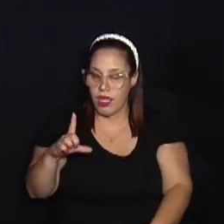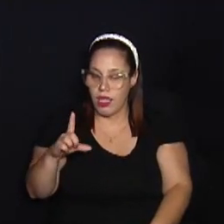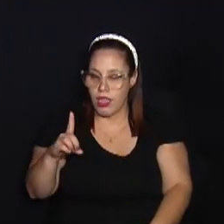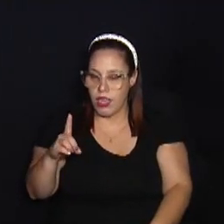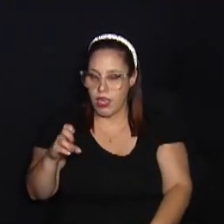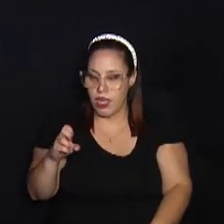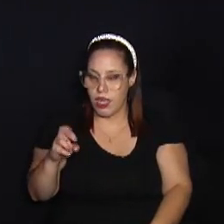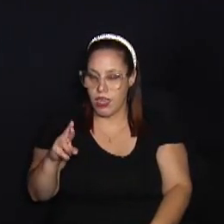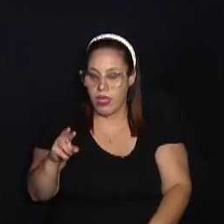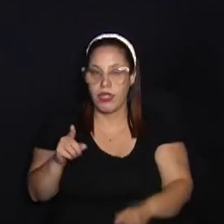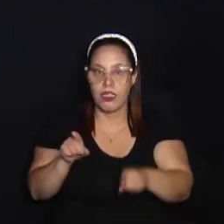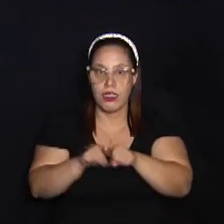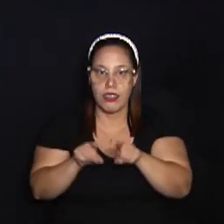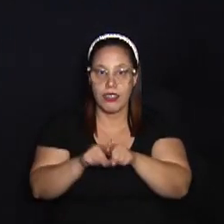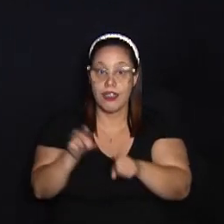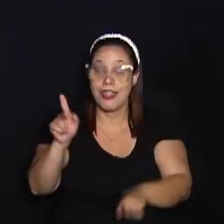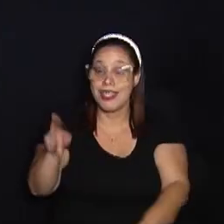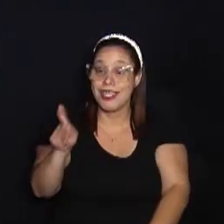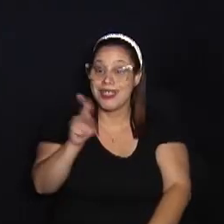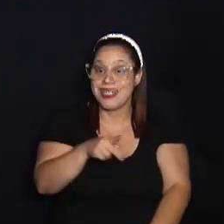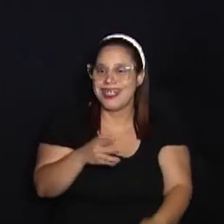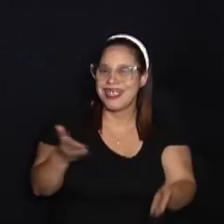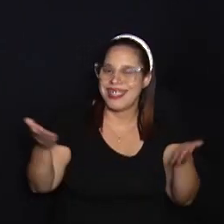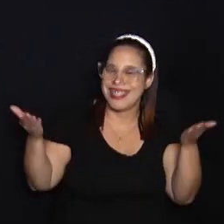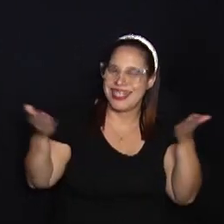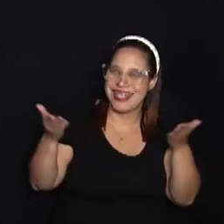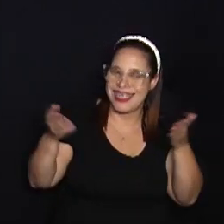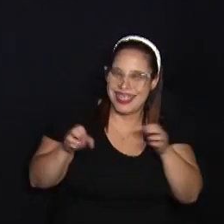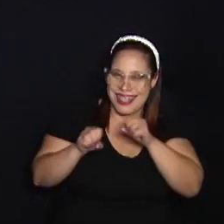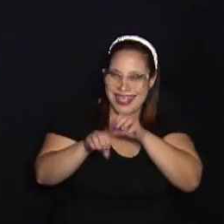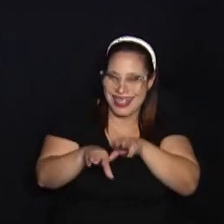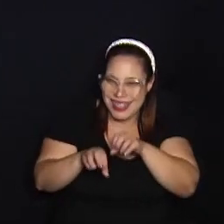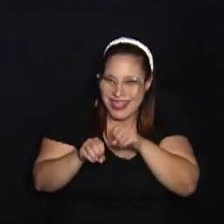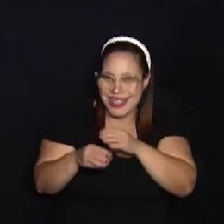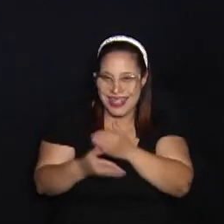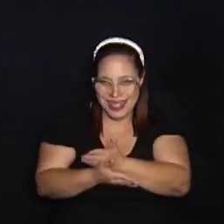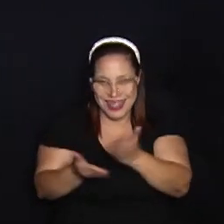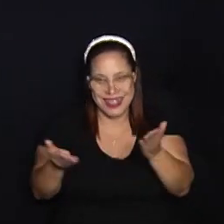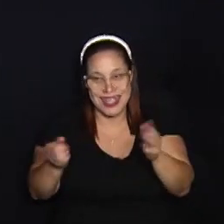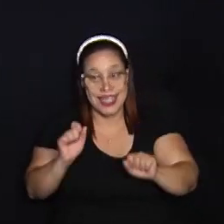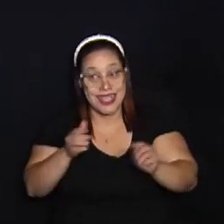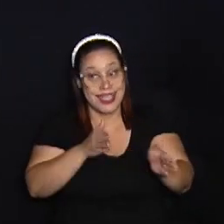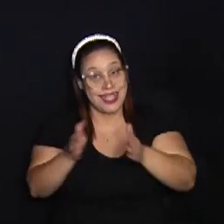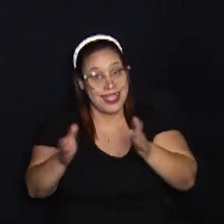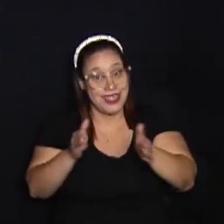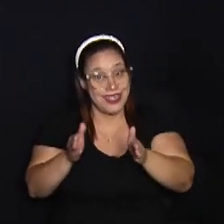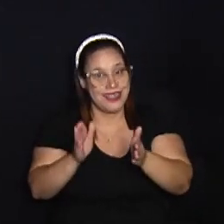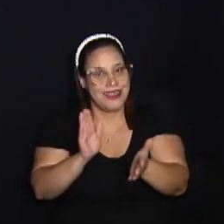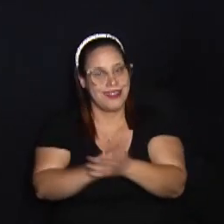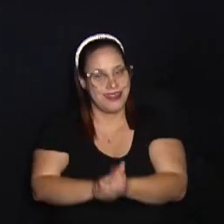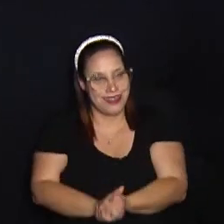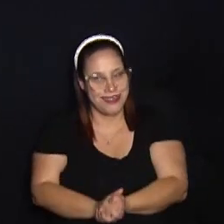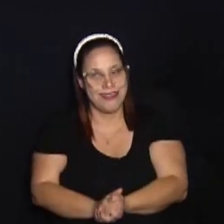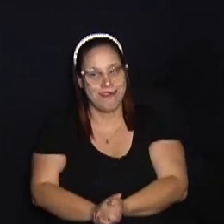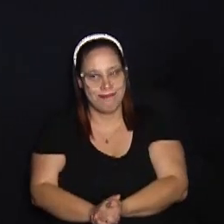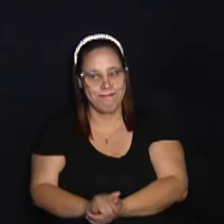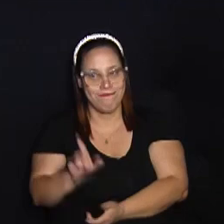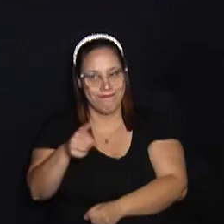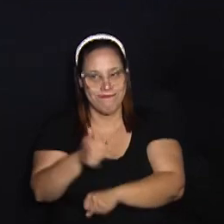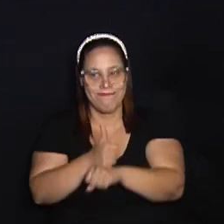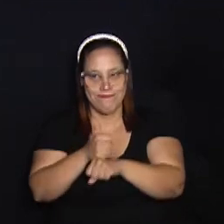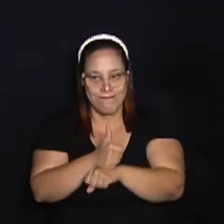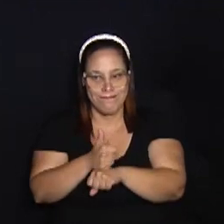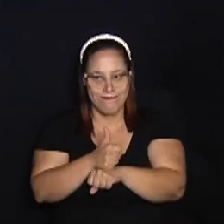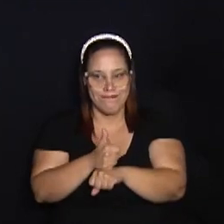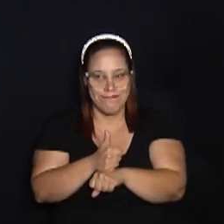paisagista, mas também ele é professor e agora ele vai ensinar para você o caminho que você deve seguir para ser